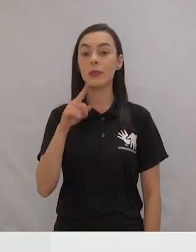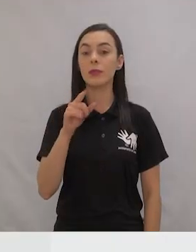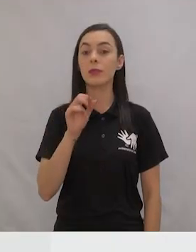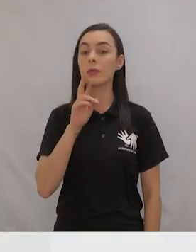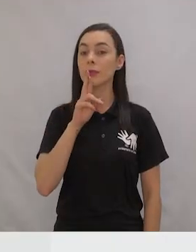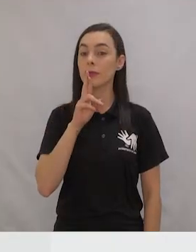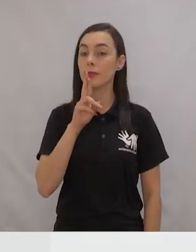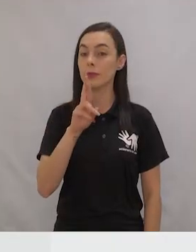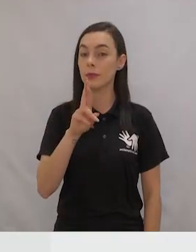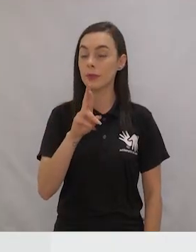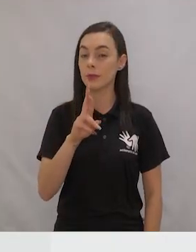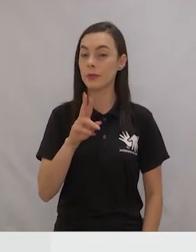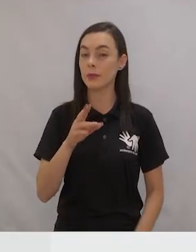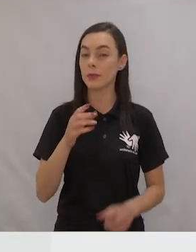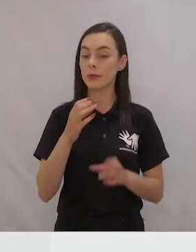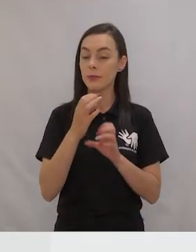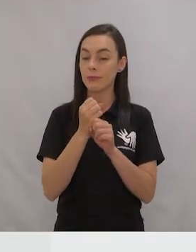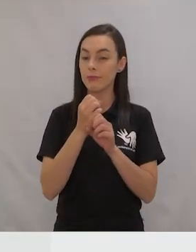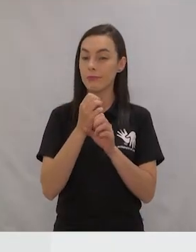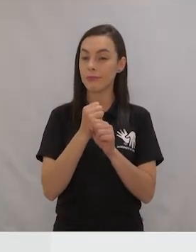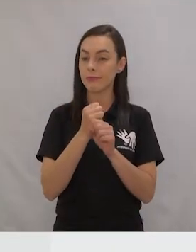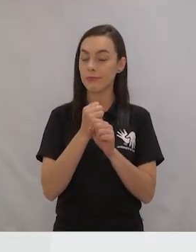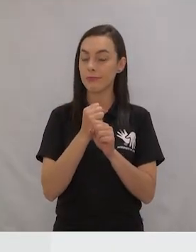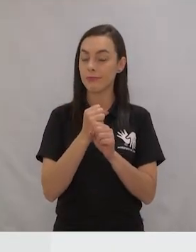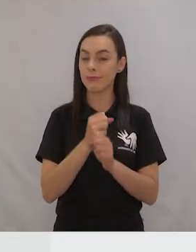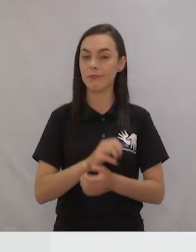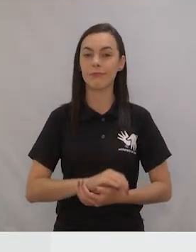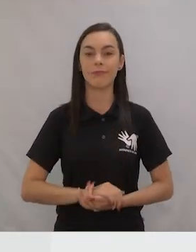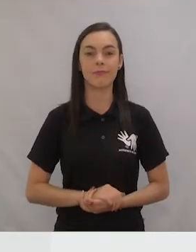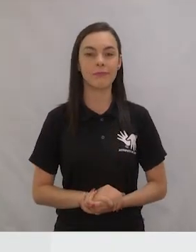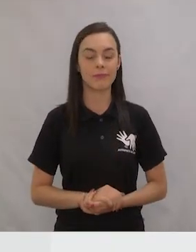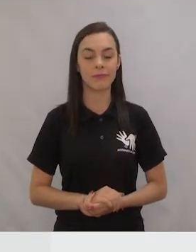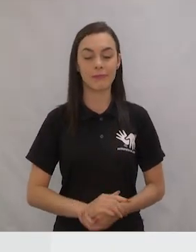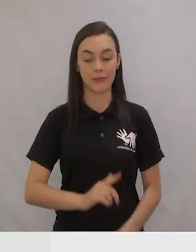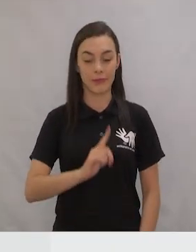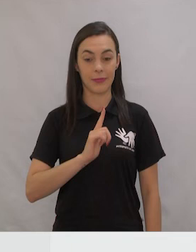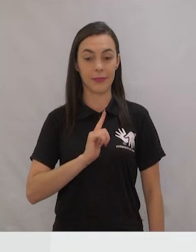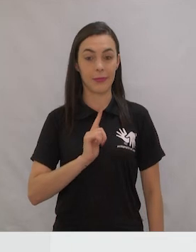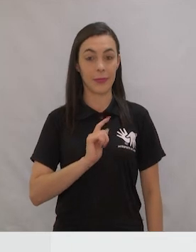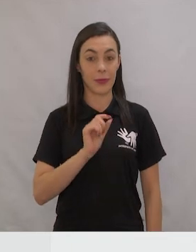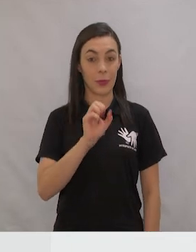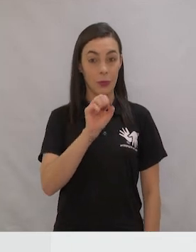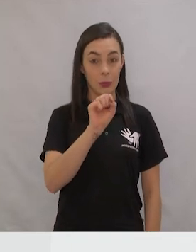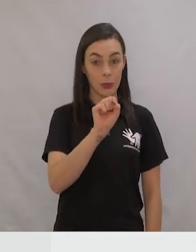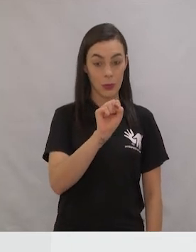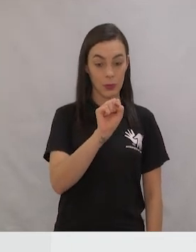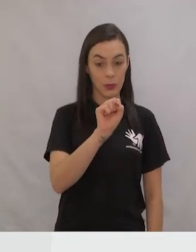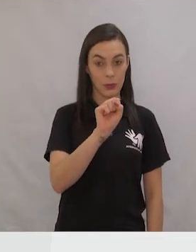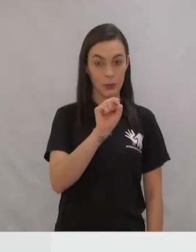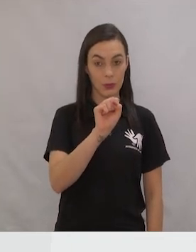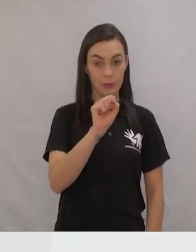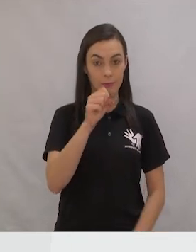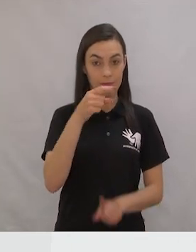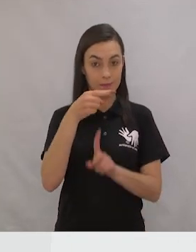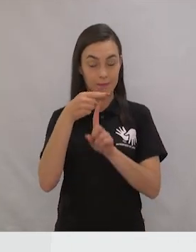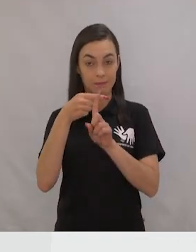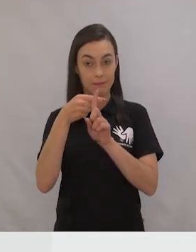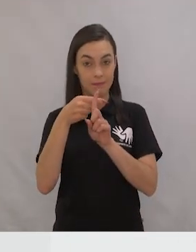o resultado desta adição. Eu tenho 8